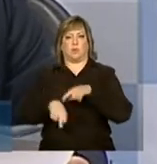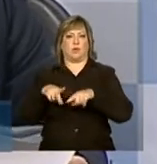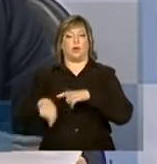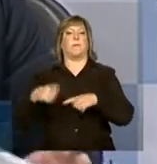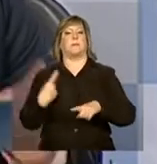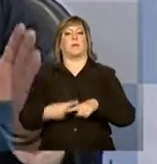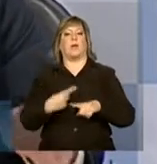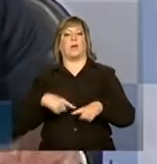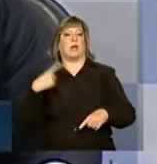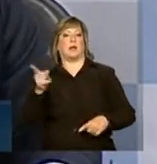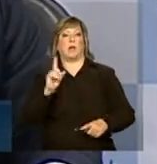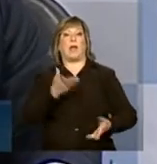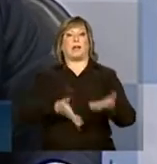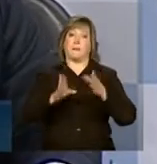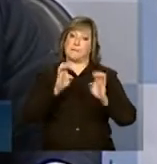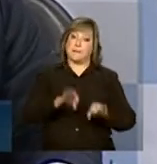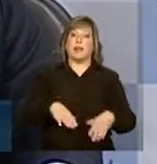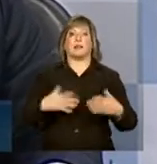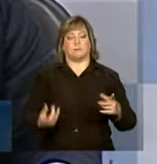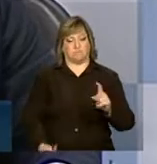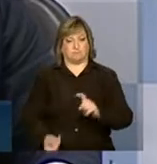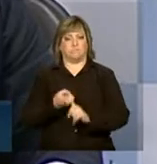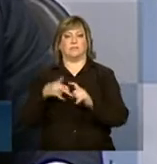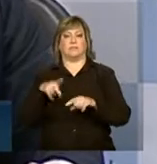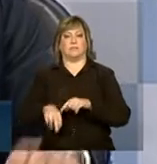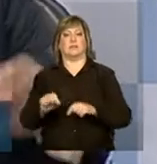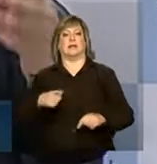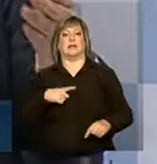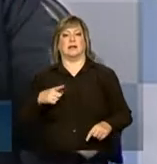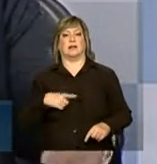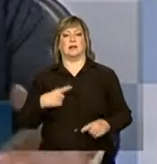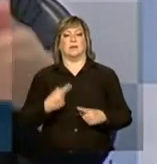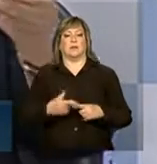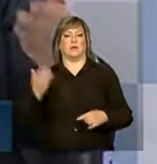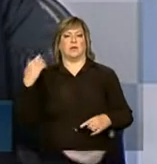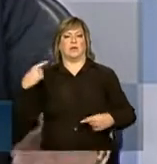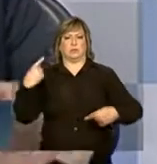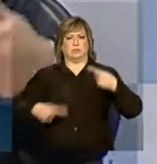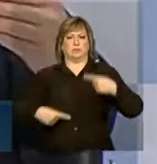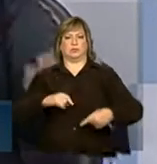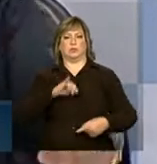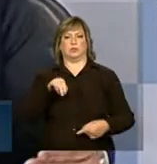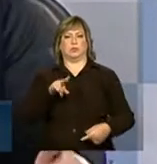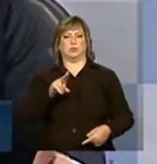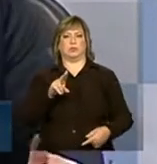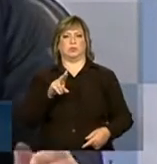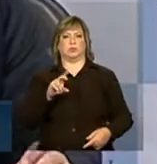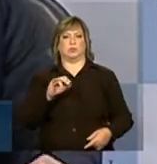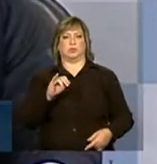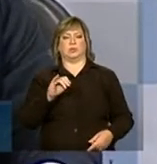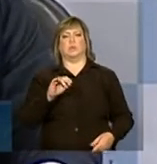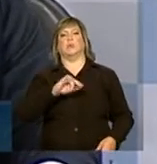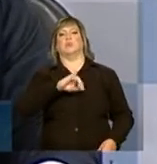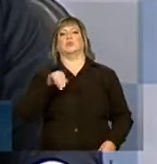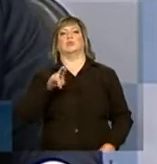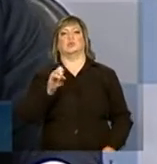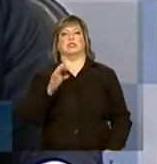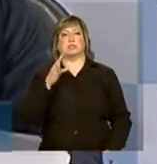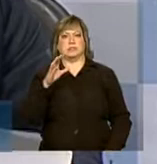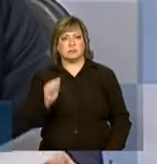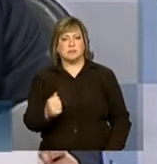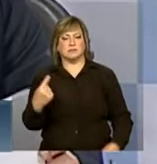2012. Atualmente, né, após uma disputa judicial breve, mas nós conseguimos manter